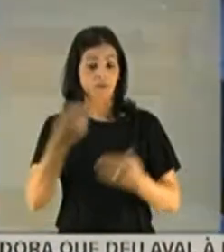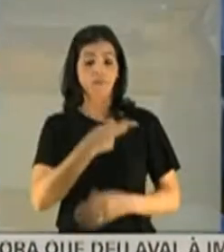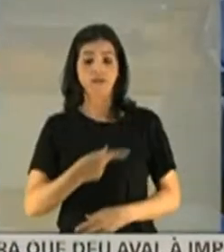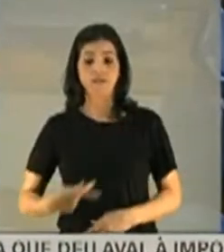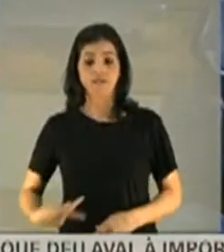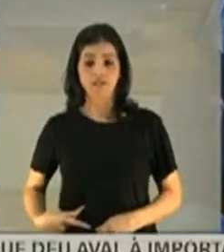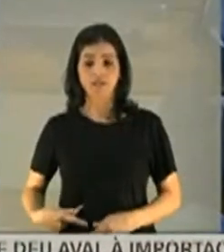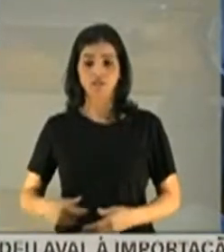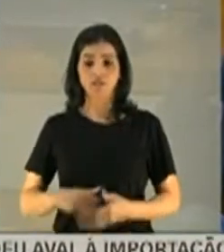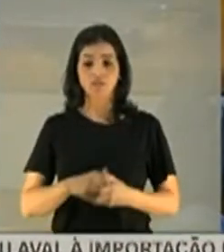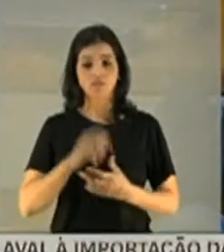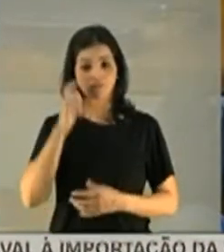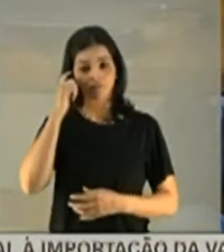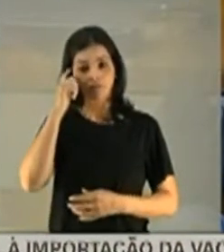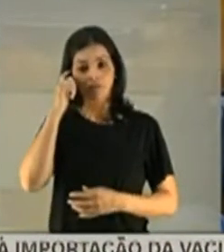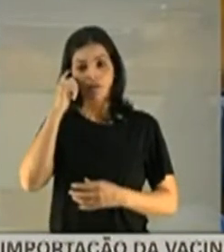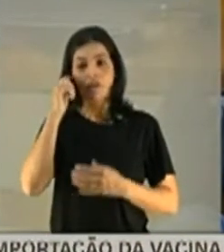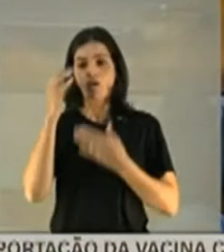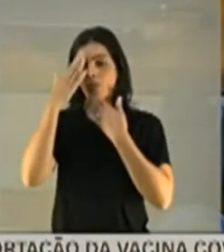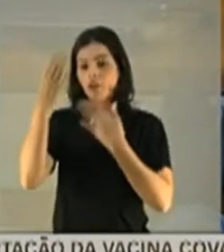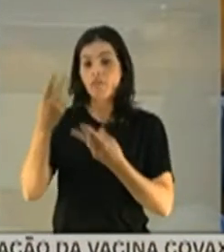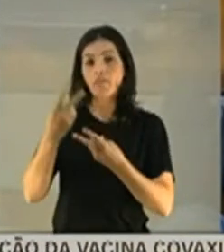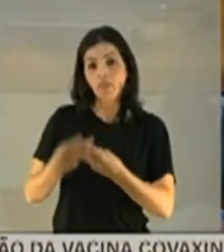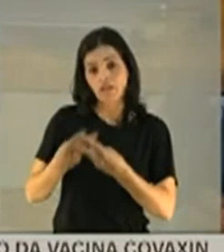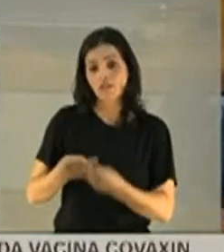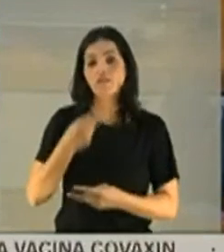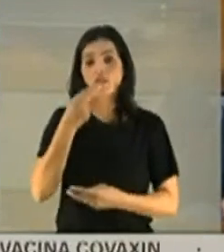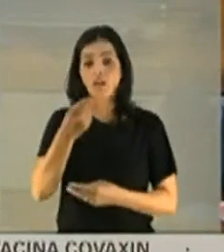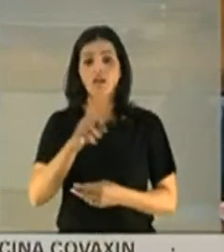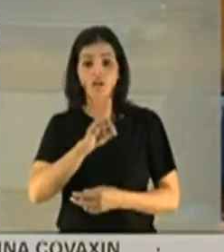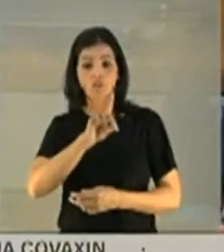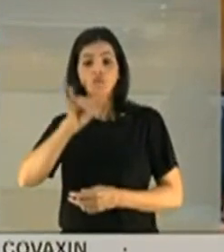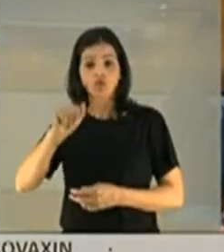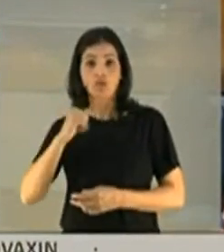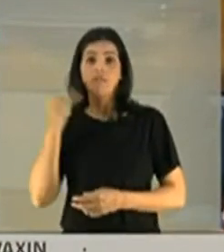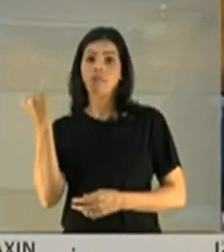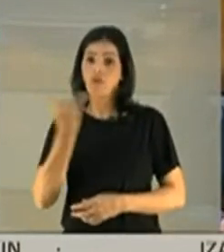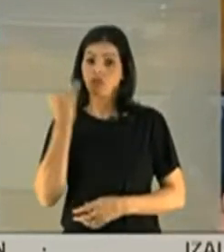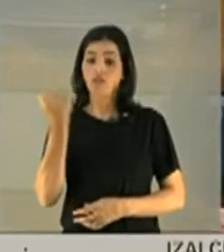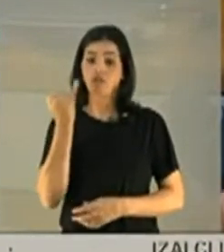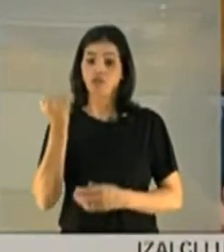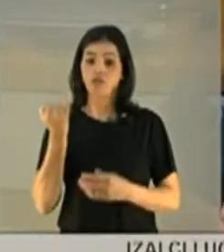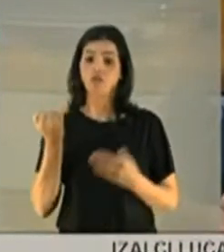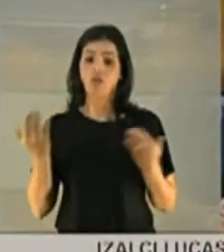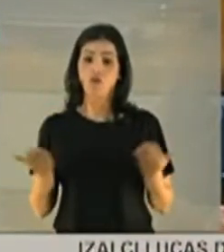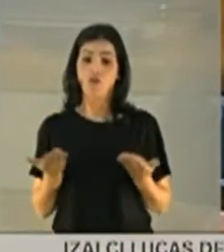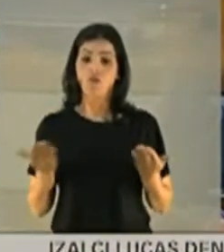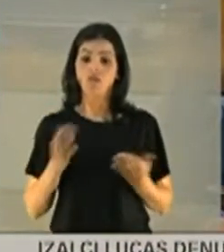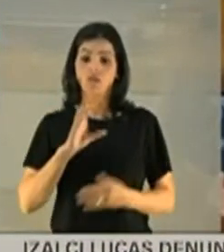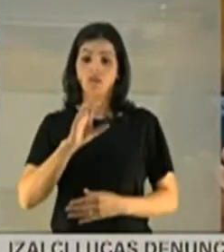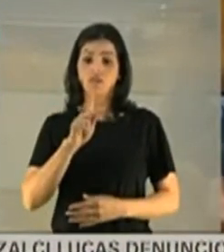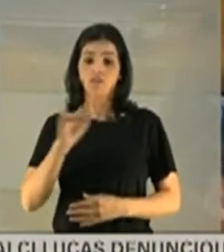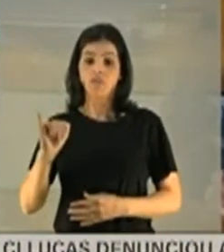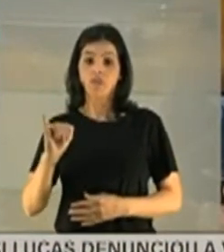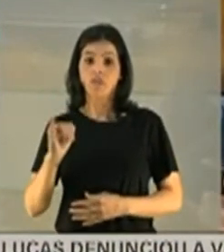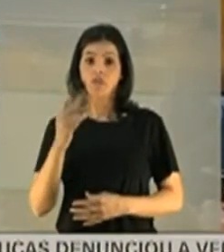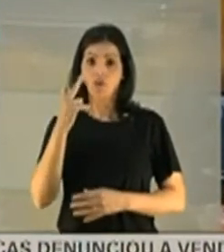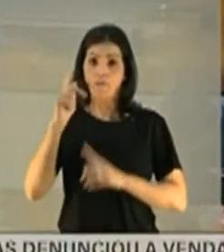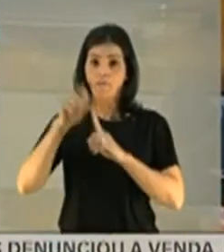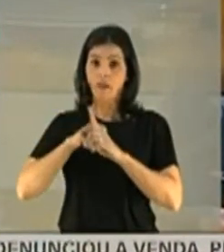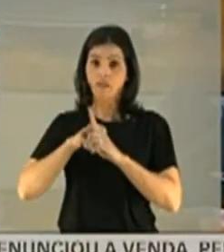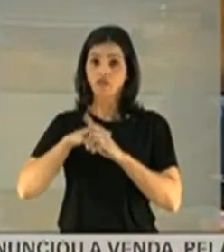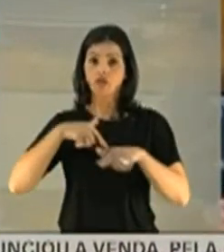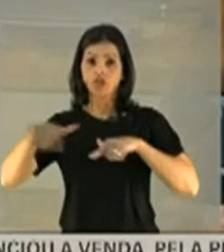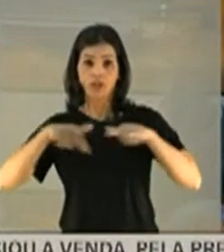presidente, para concluir, agradecendo a sua paciência, dizendo que é uma data importante dessa CPI. 2 meses de